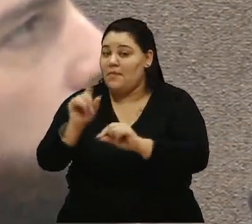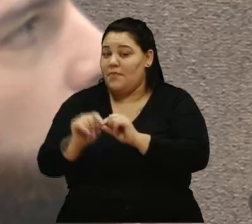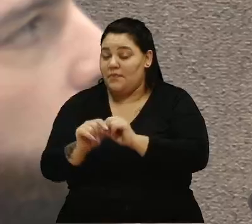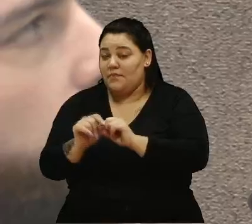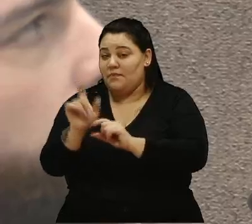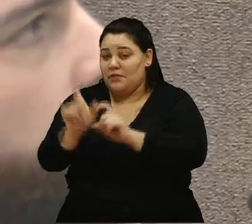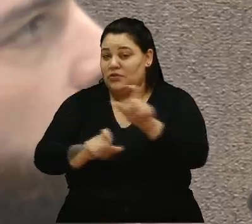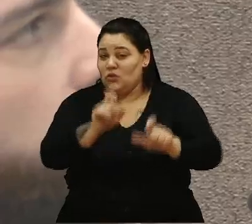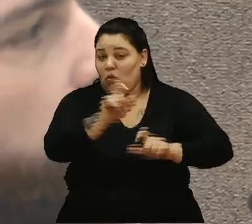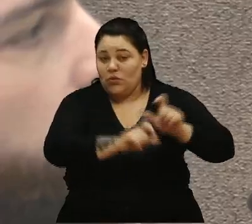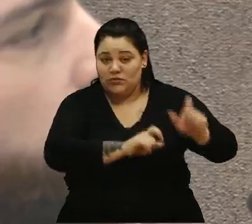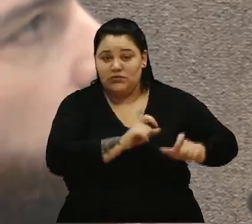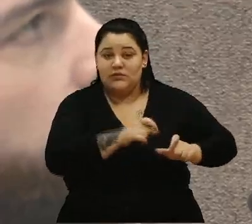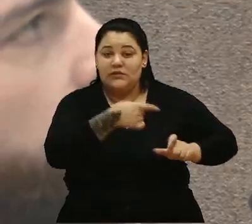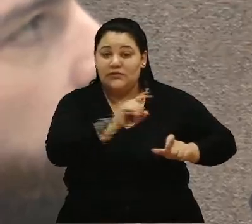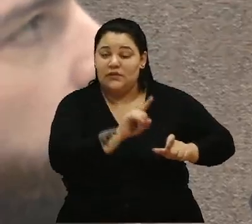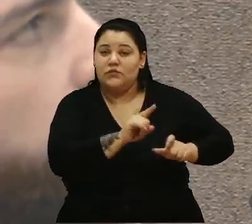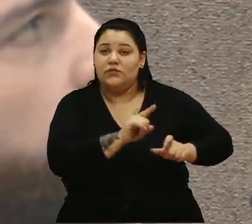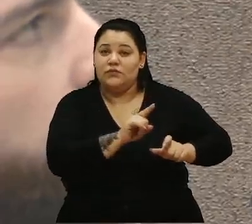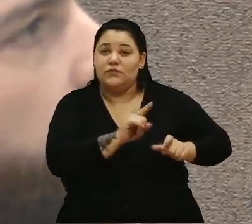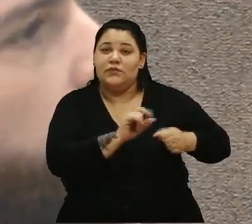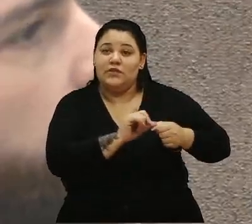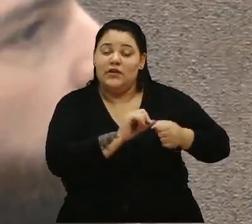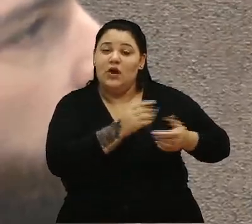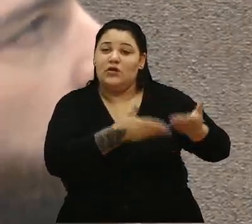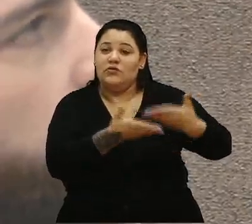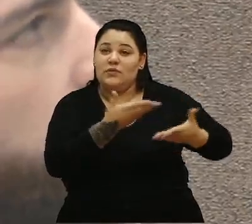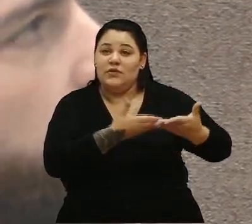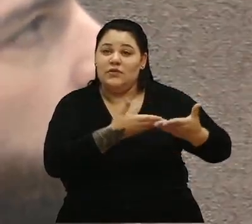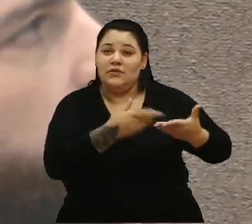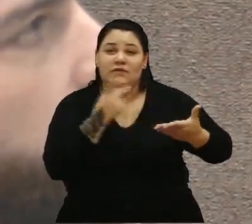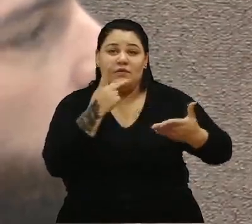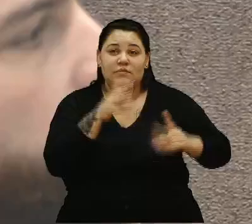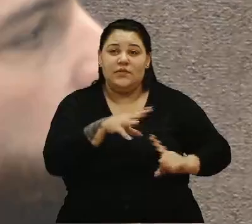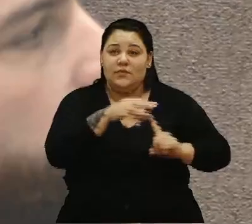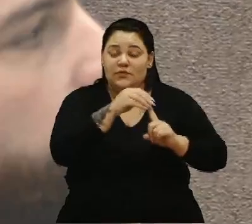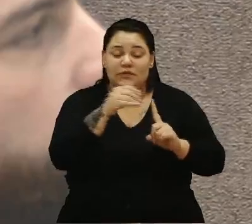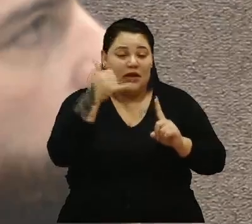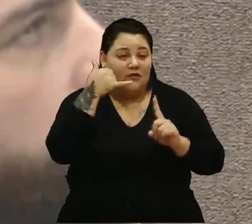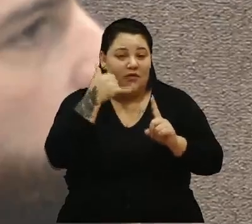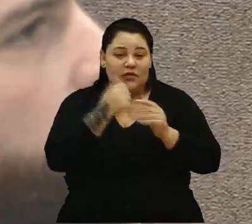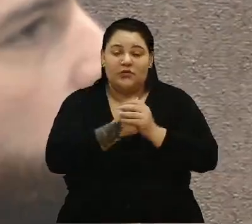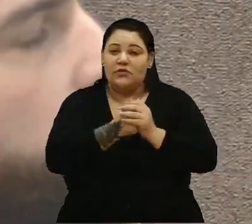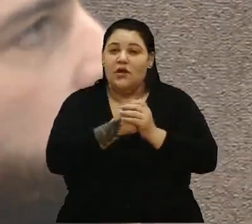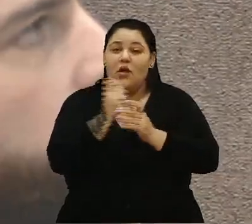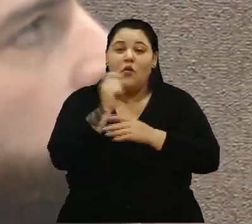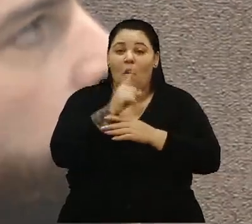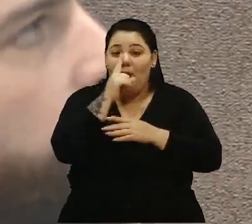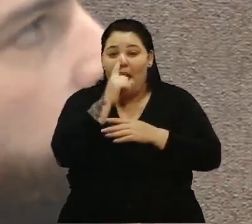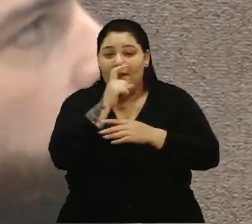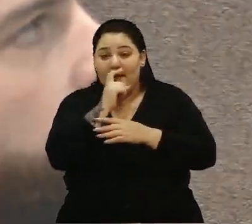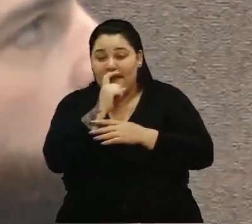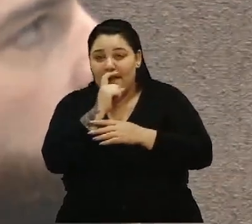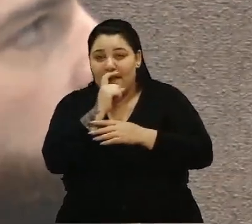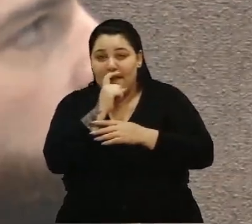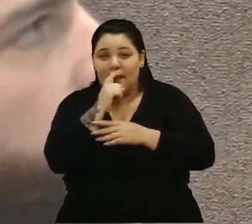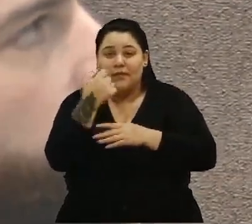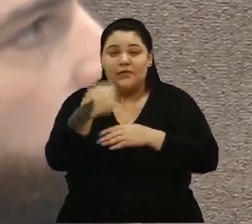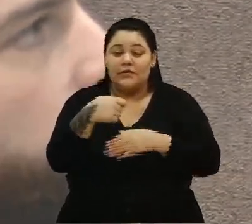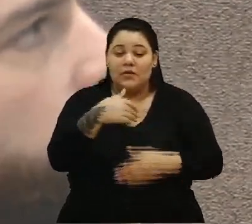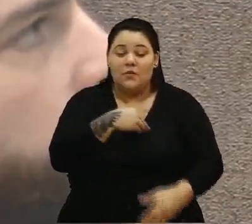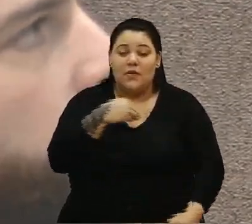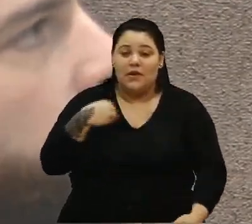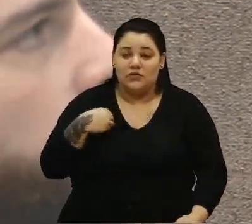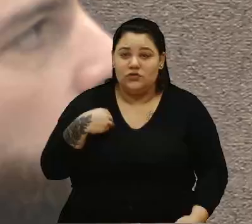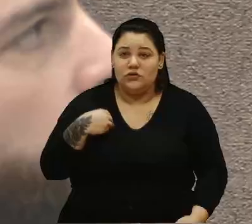vão, né, nas consultas. Inclusive, falamos principalmente da questão do telefone. Qual o pai, a mãe, que precisa de um médico, daí ele